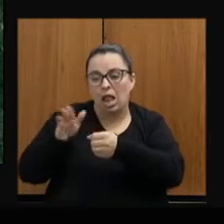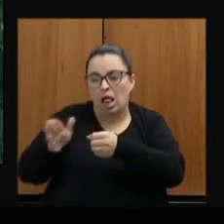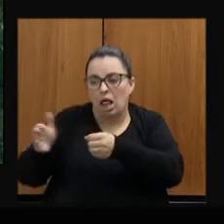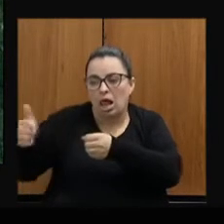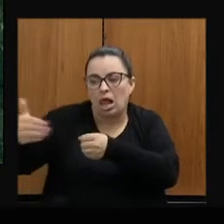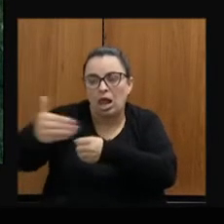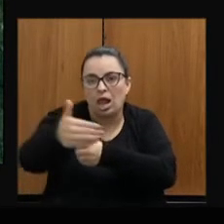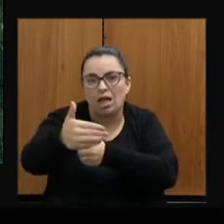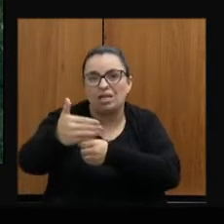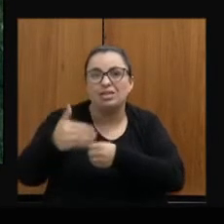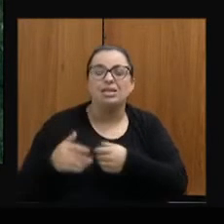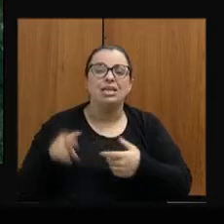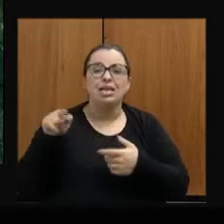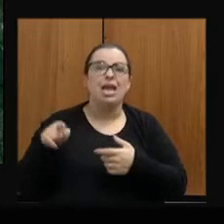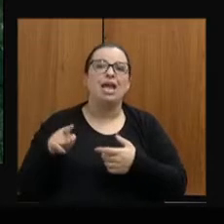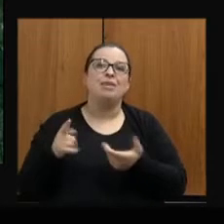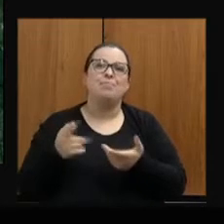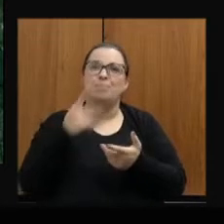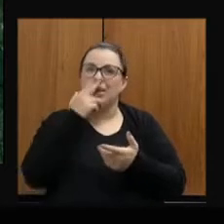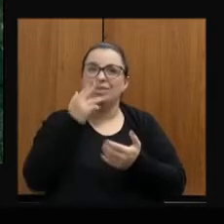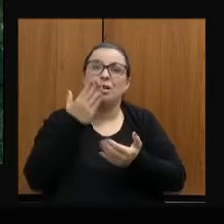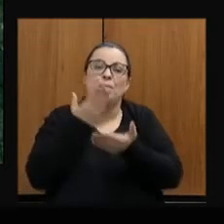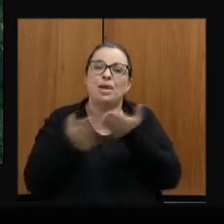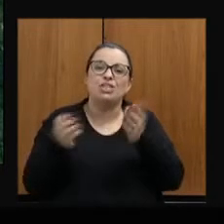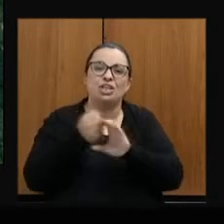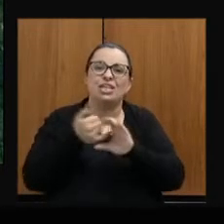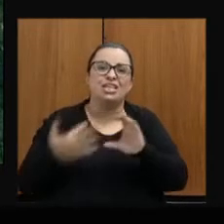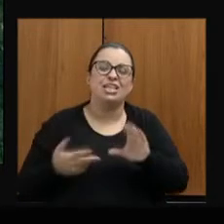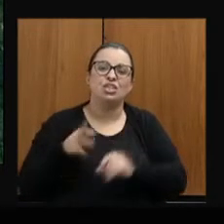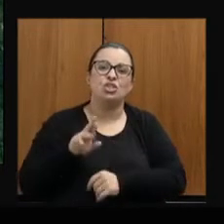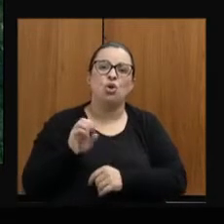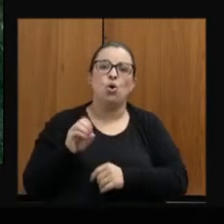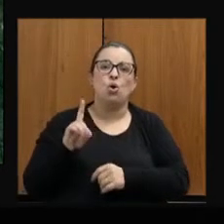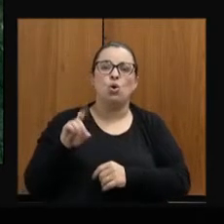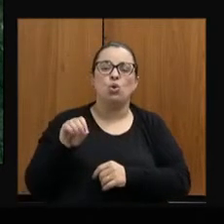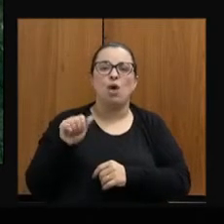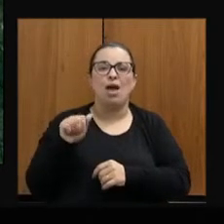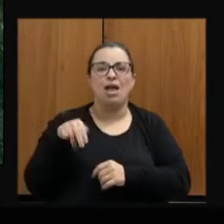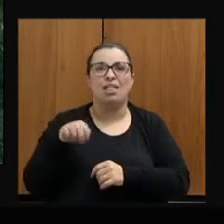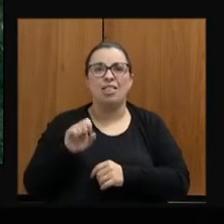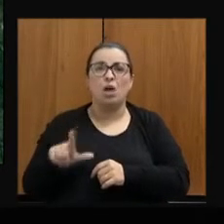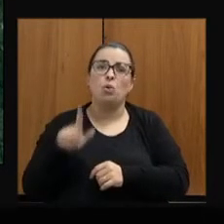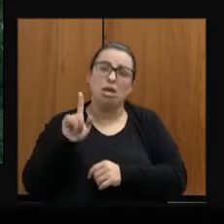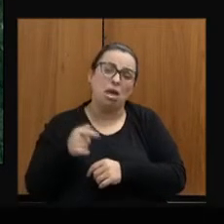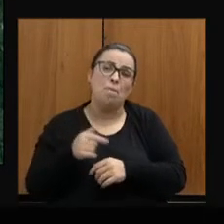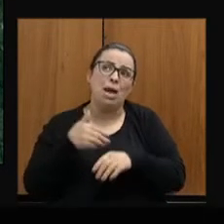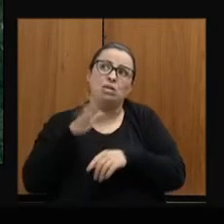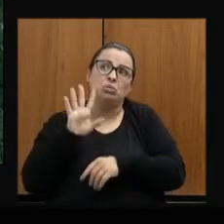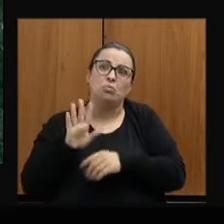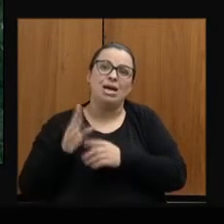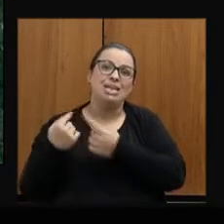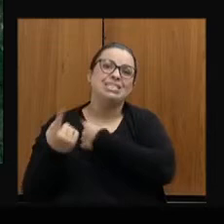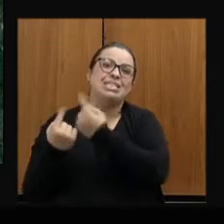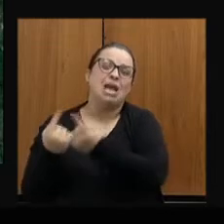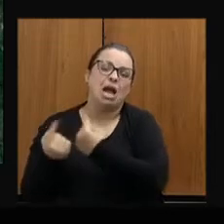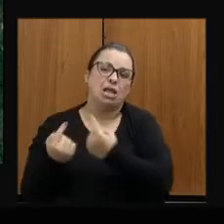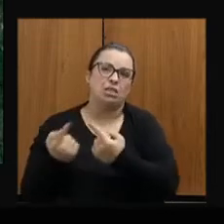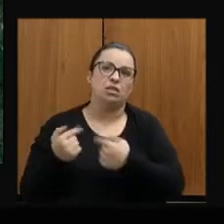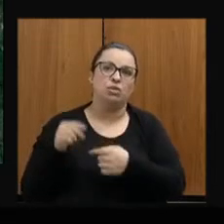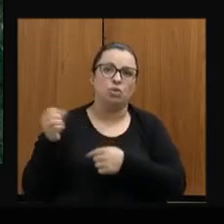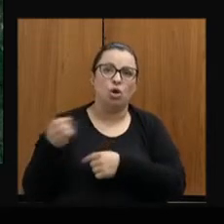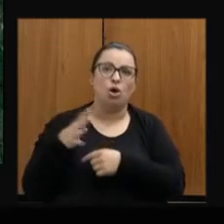Rodoanel passou a ser uma estrada e esse é o caminho eu vou mostrar aqui os motivos pelos quais ele não foi